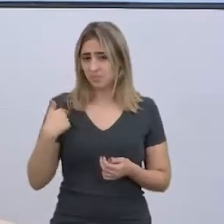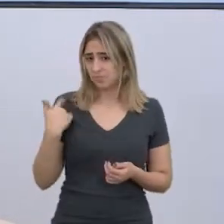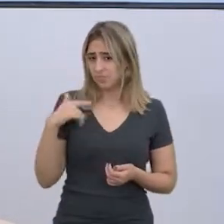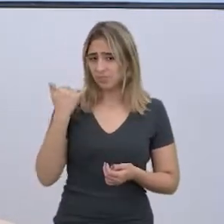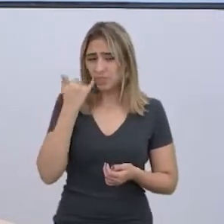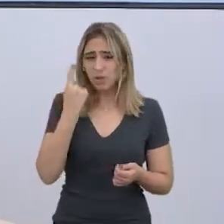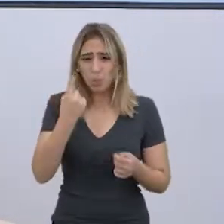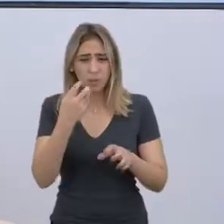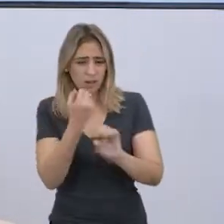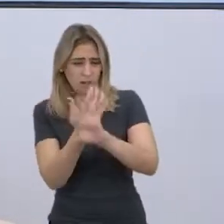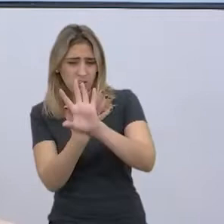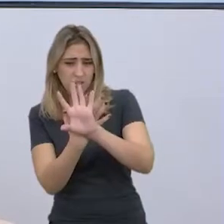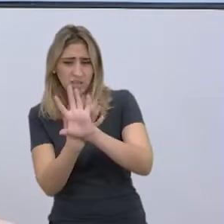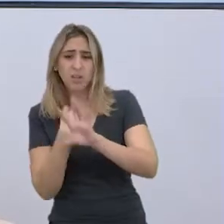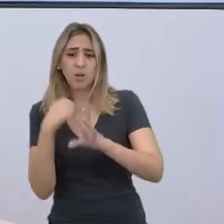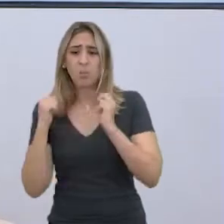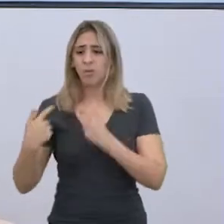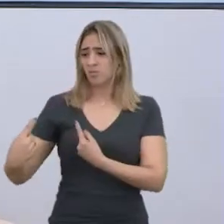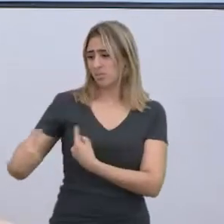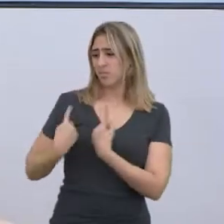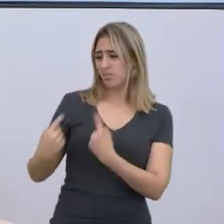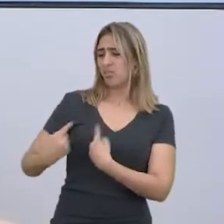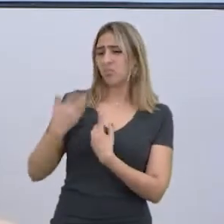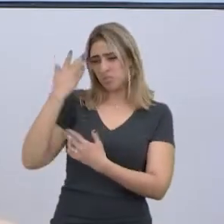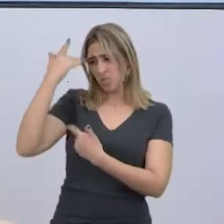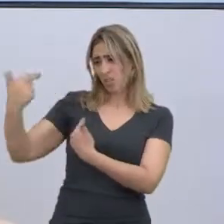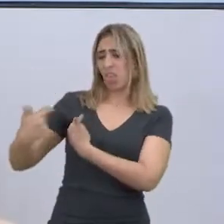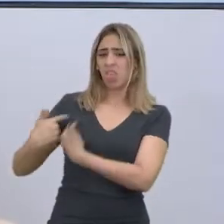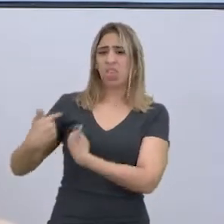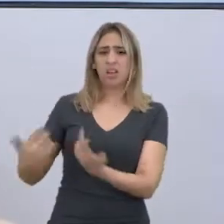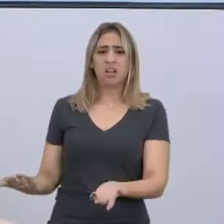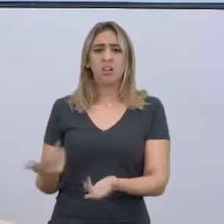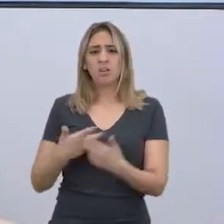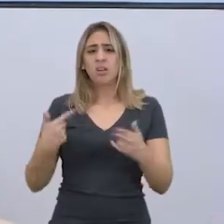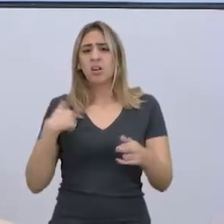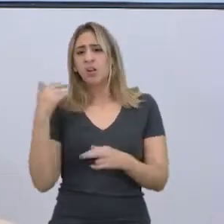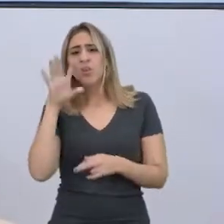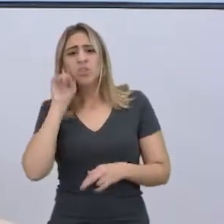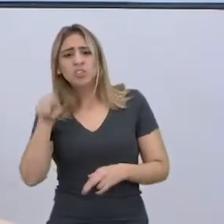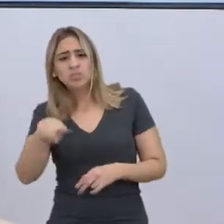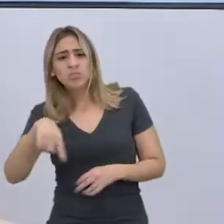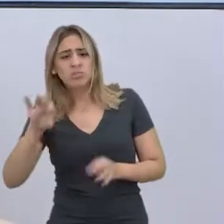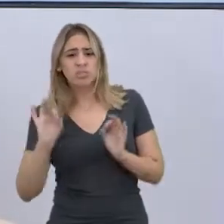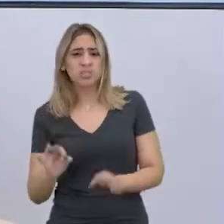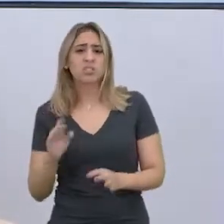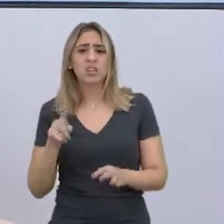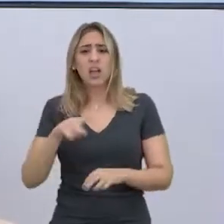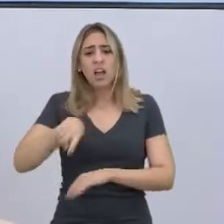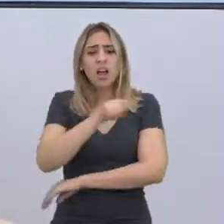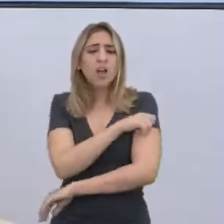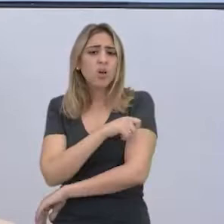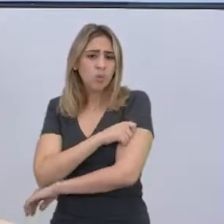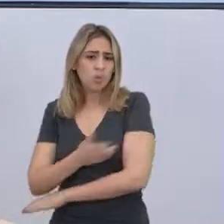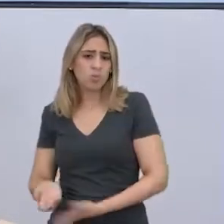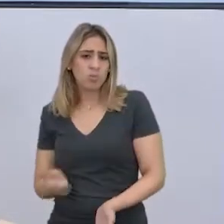uma câmera e tal, eu posso ser zoada. E isso é uma coisa que eu ouvi de vocês mesmos, estudantes,